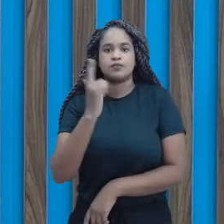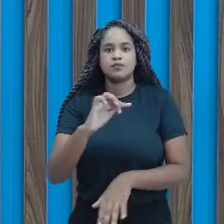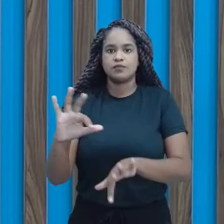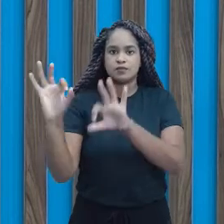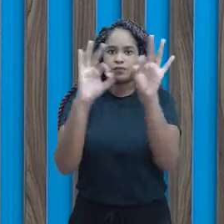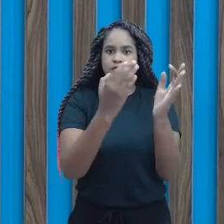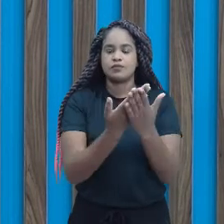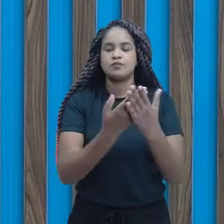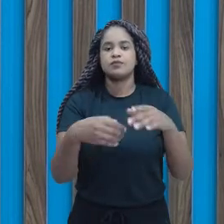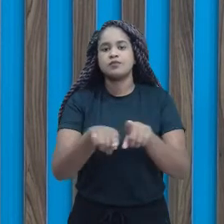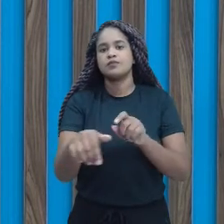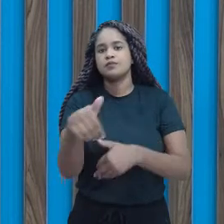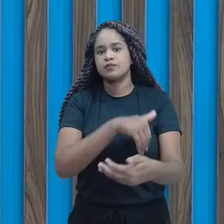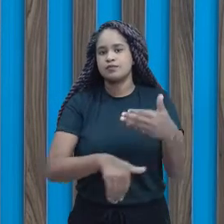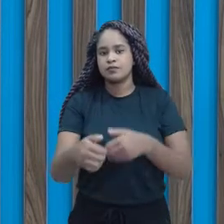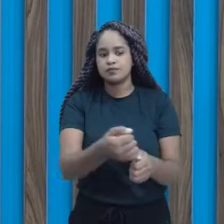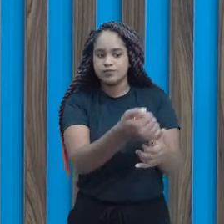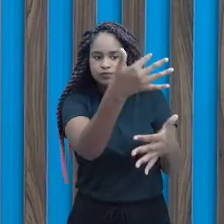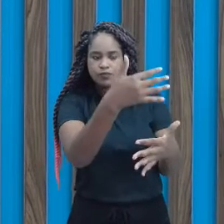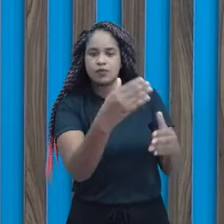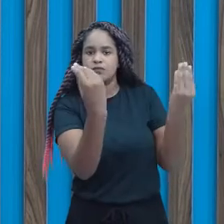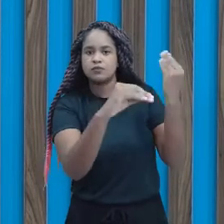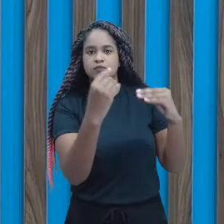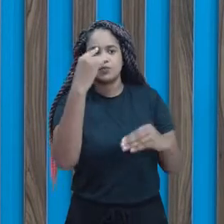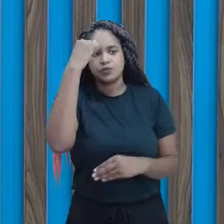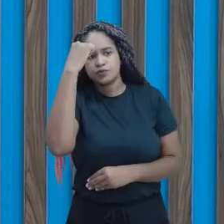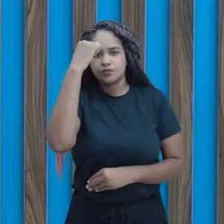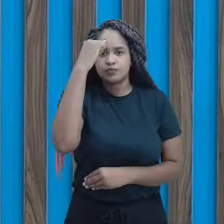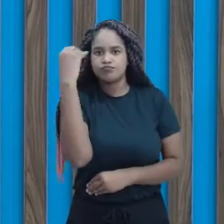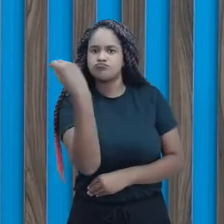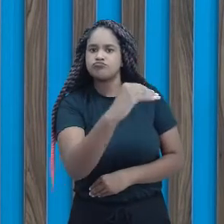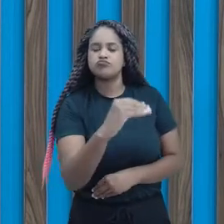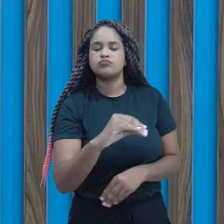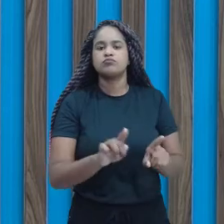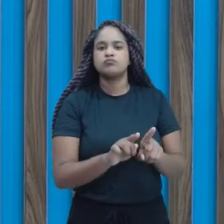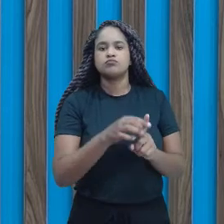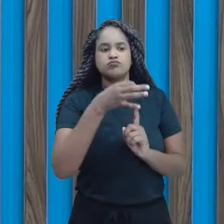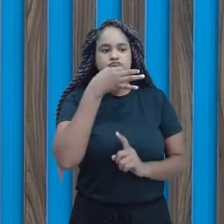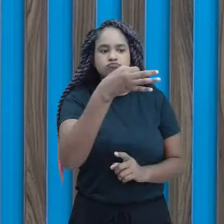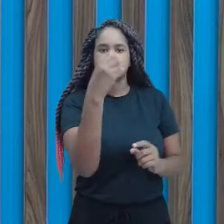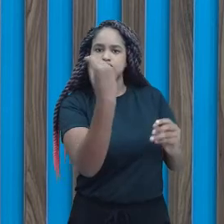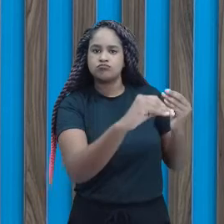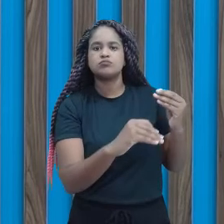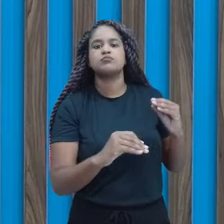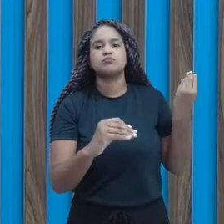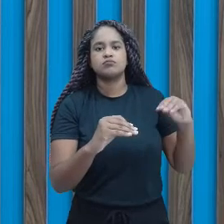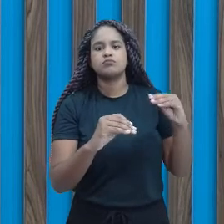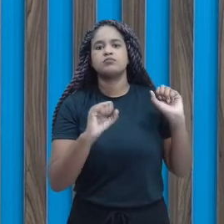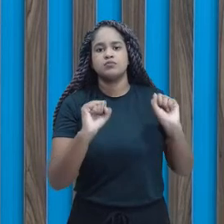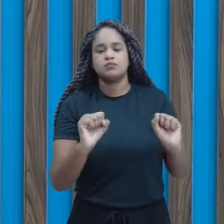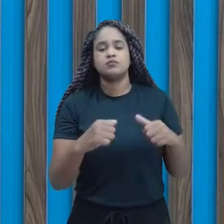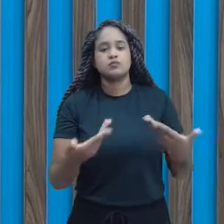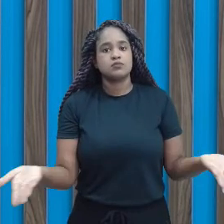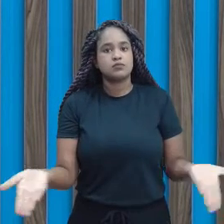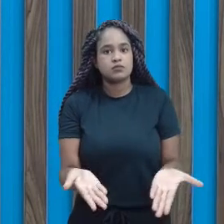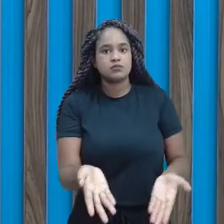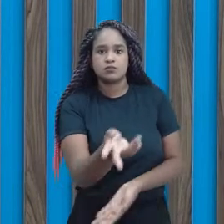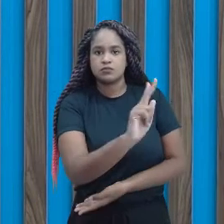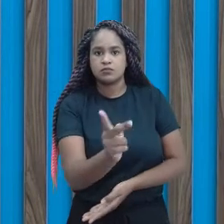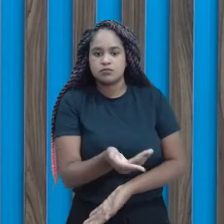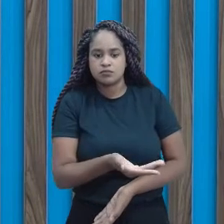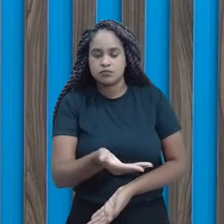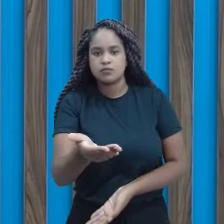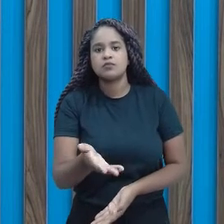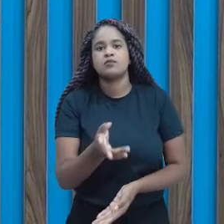aulas, participando através do chat, mandando suas dúvidas ou comentários, tá bom? Então, Briane vai dar continuidade aí à